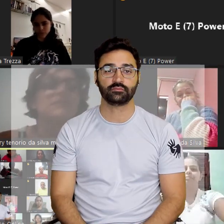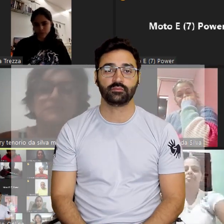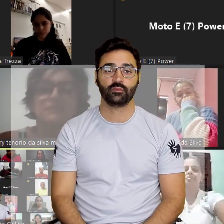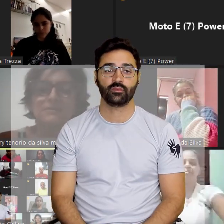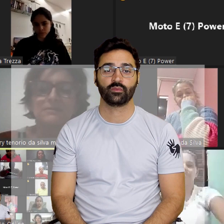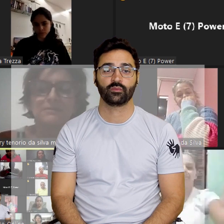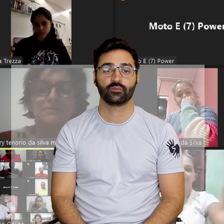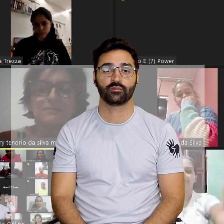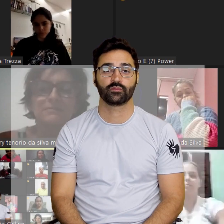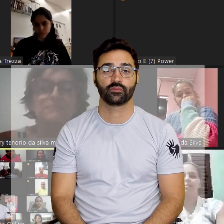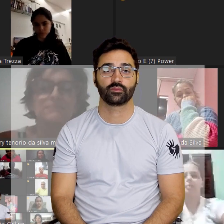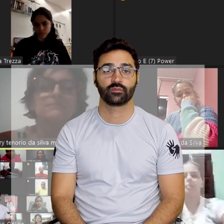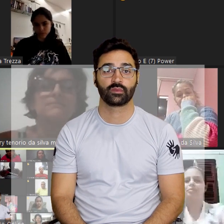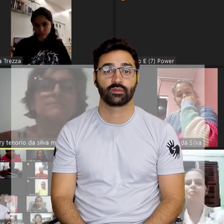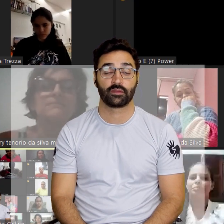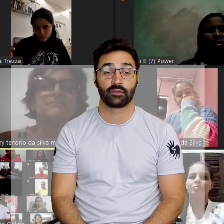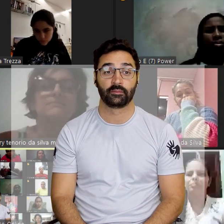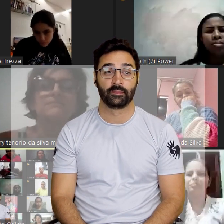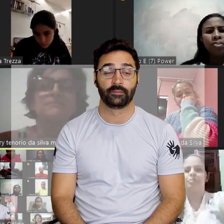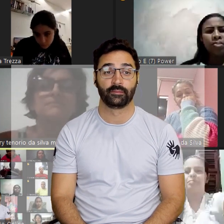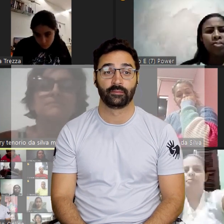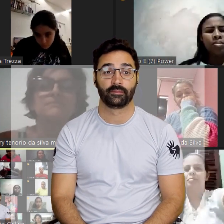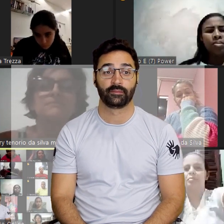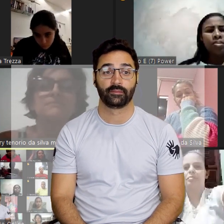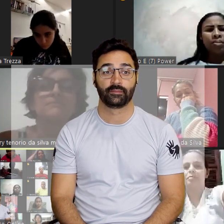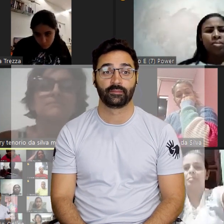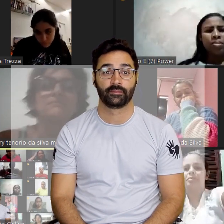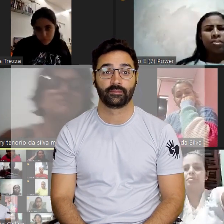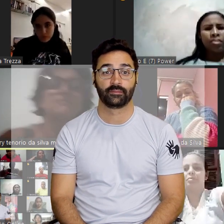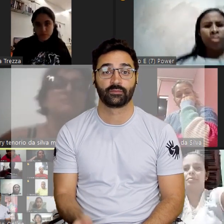quantos irmãos e irmãs você tem?